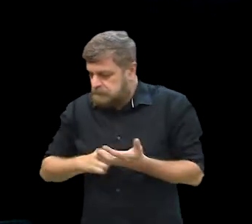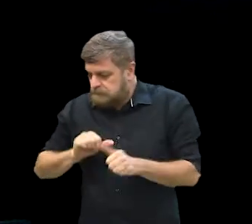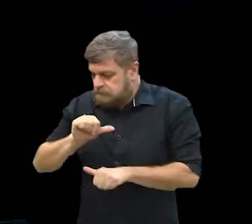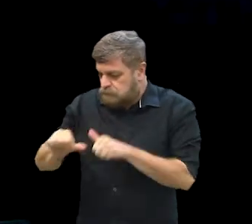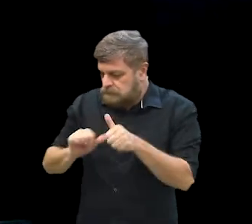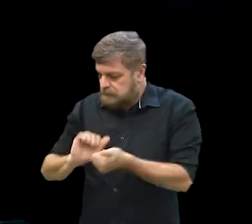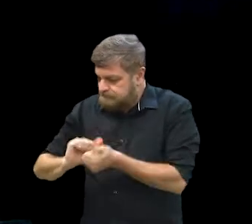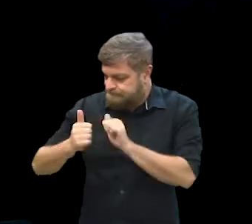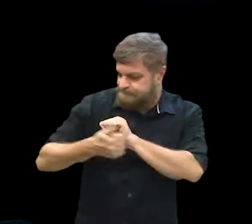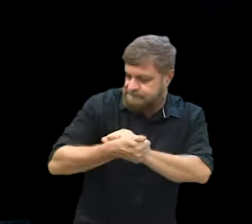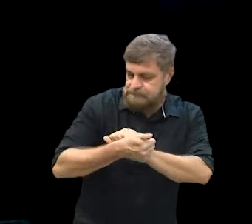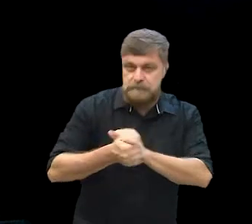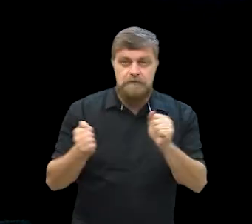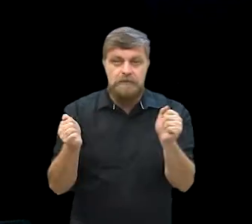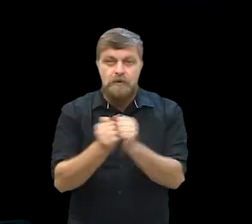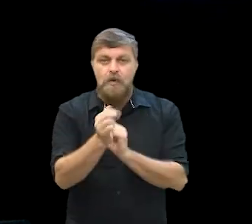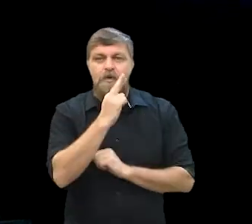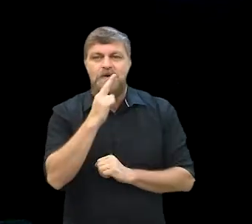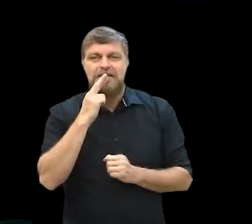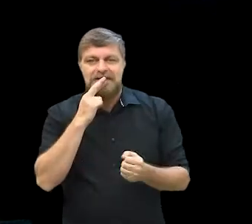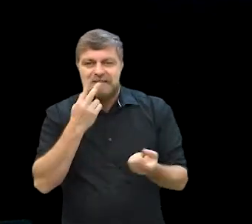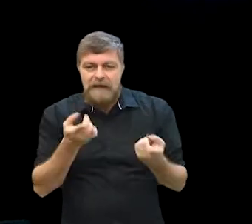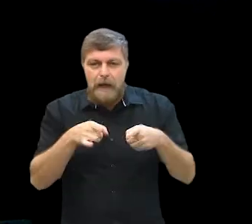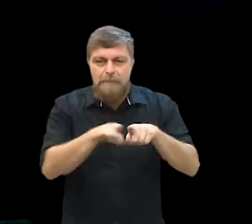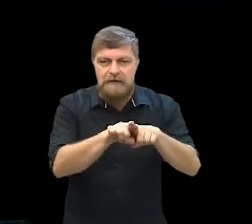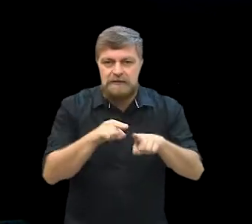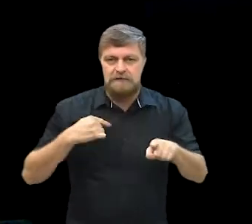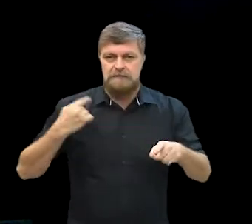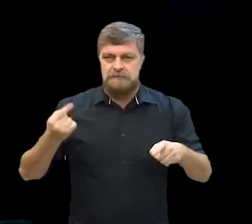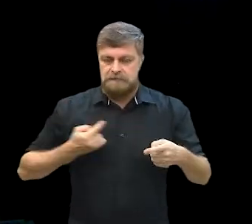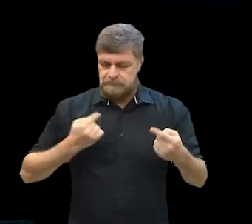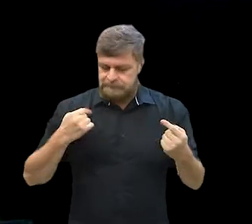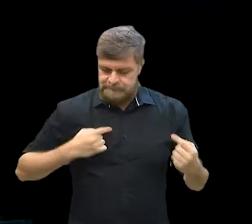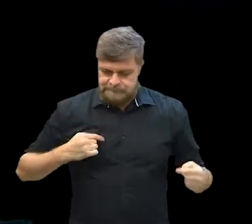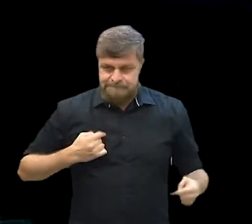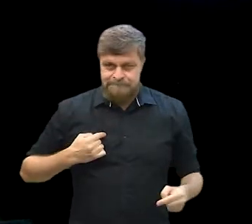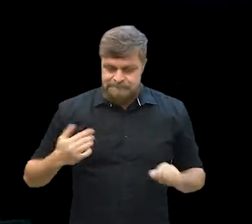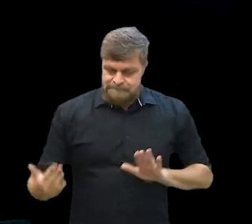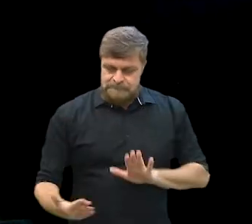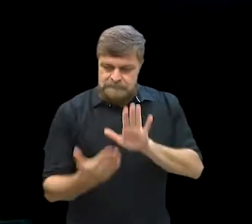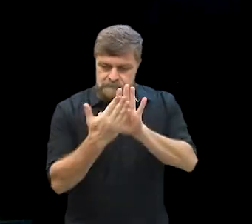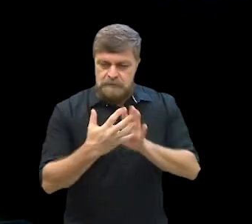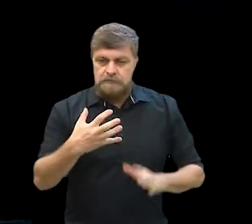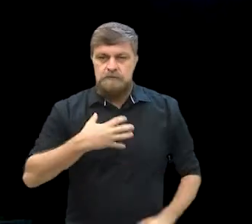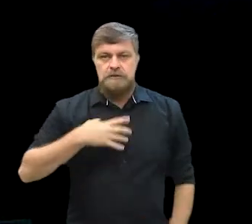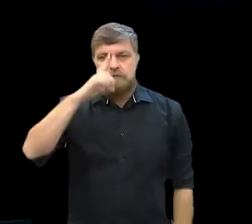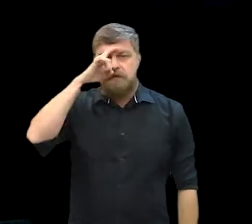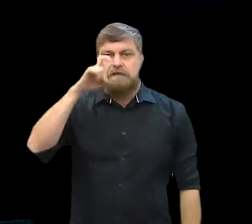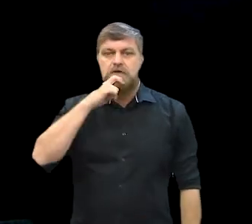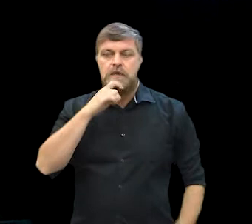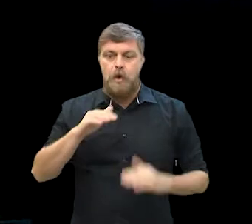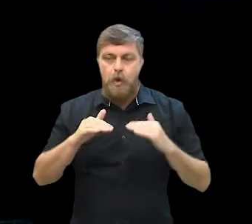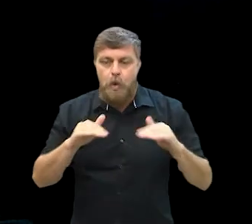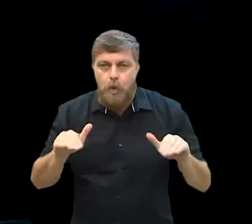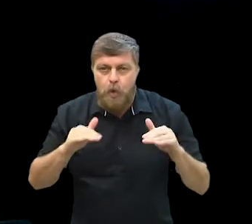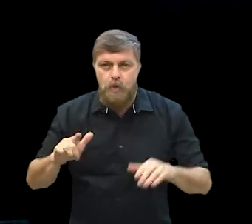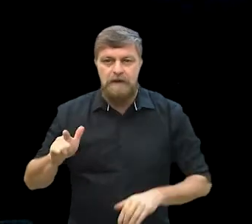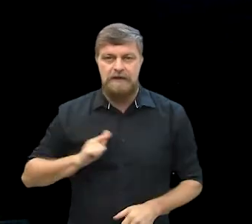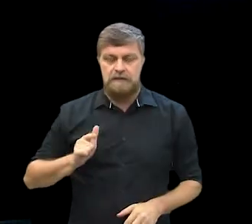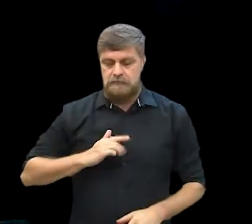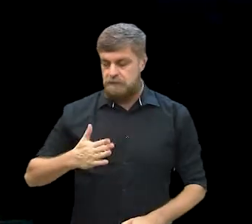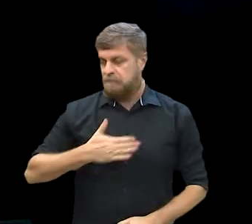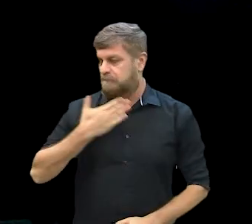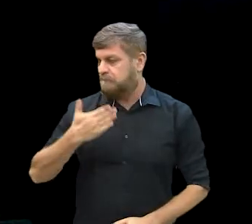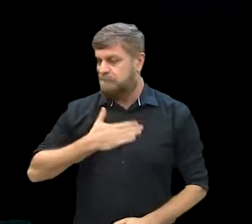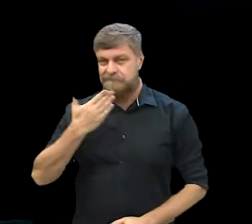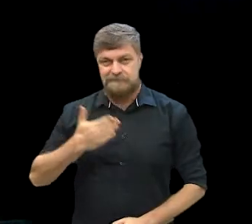algumas alterações, e junto com os restaurantes a gente conseguiu passar por isso de uma forma bem tranquila, o que acabou